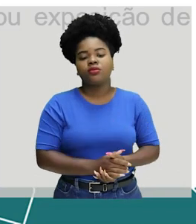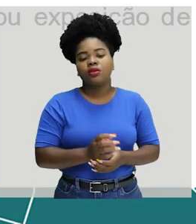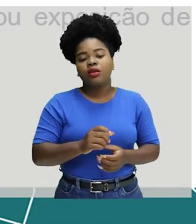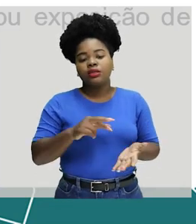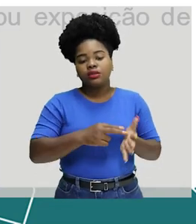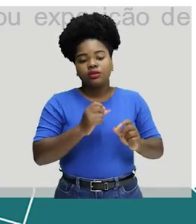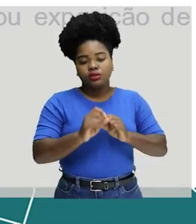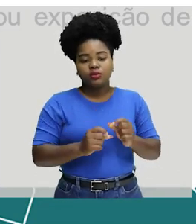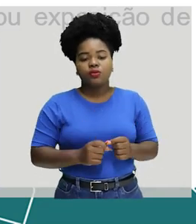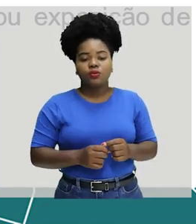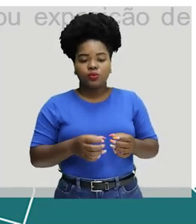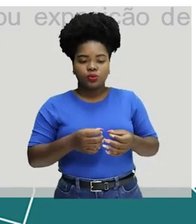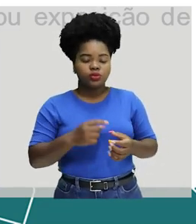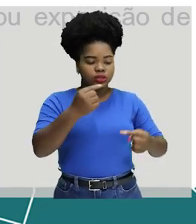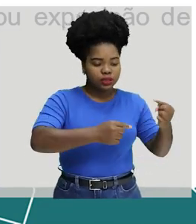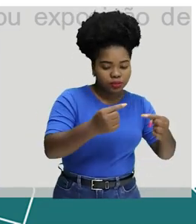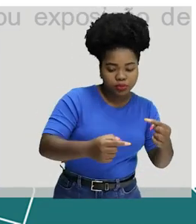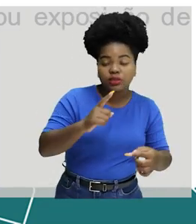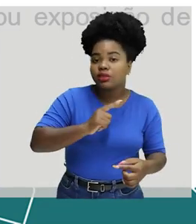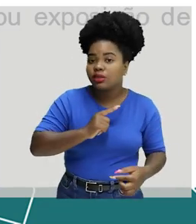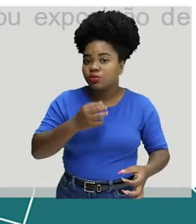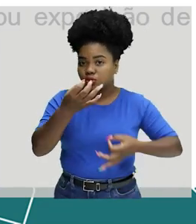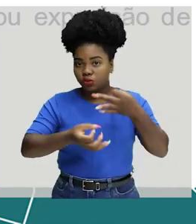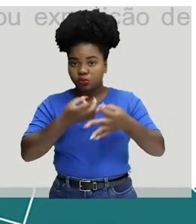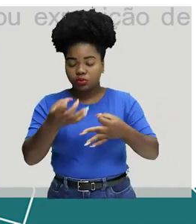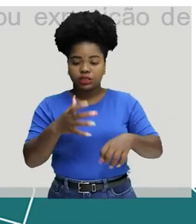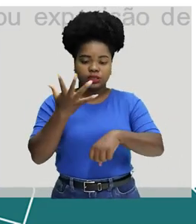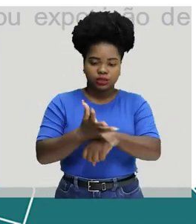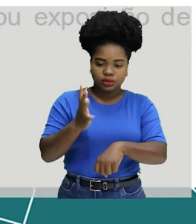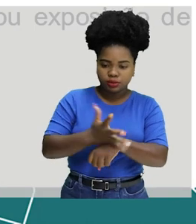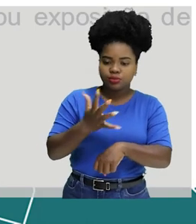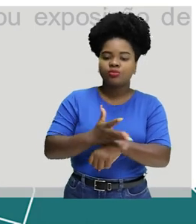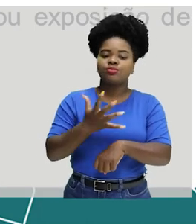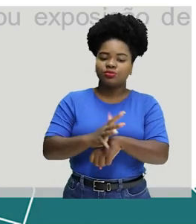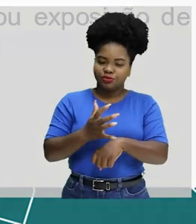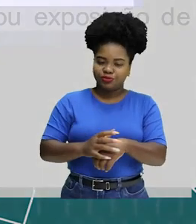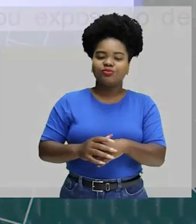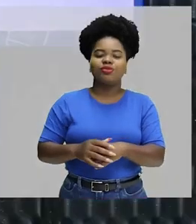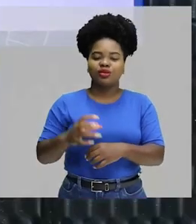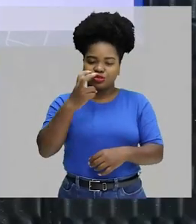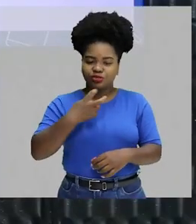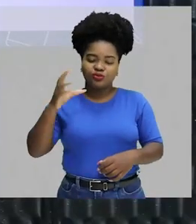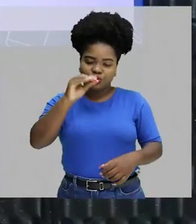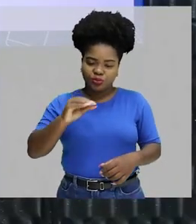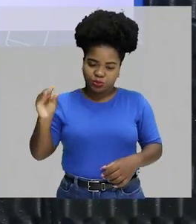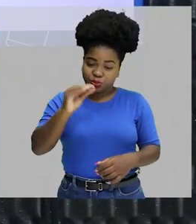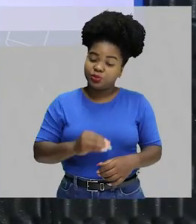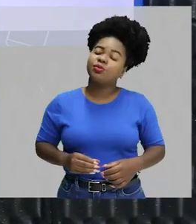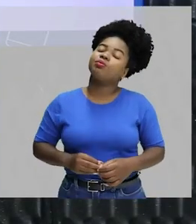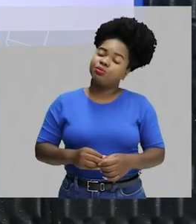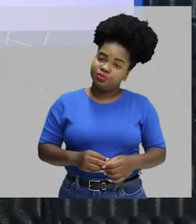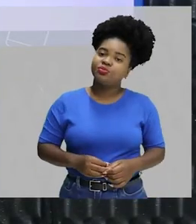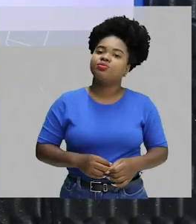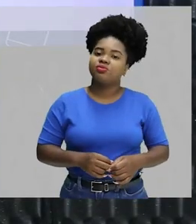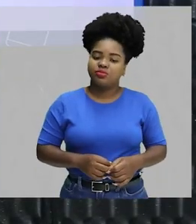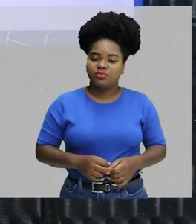opinião sobre um assunto e as práticas de oralidade estão aí nesse debate né o debate